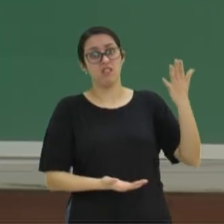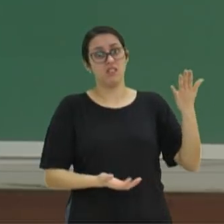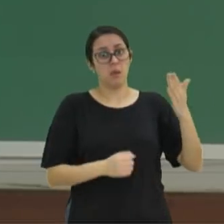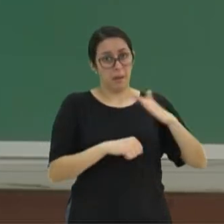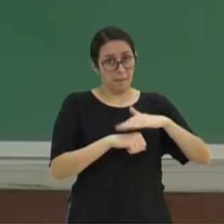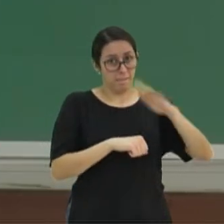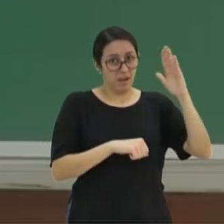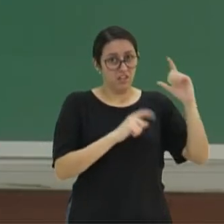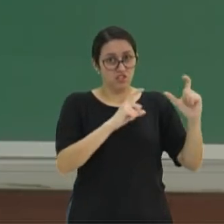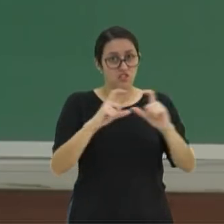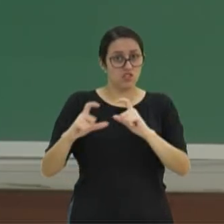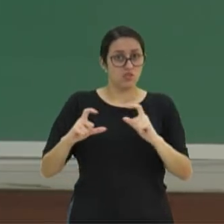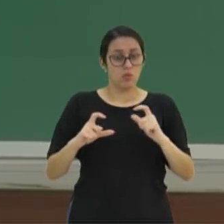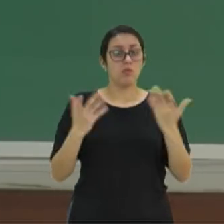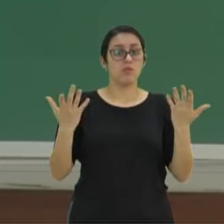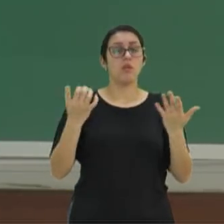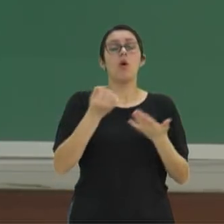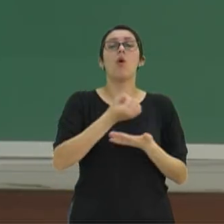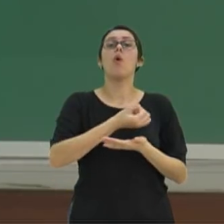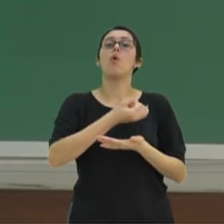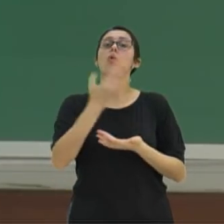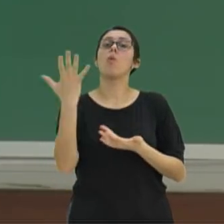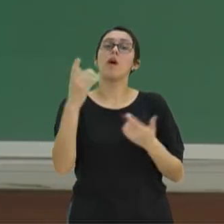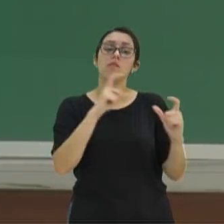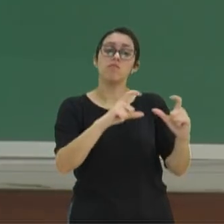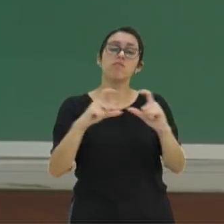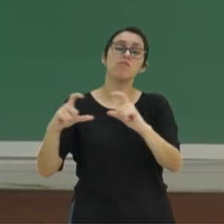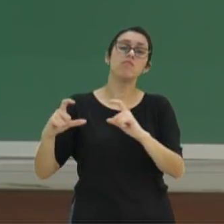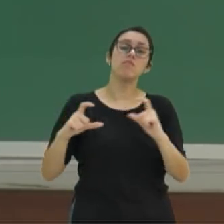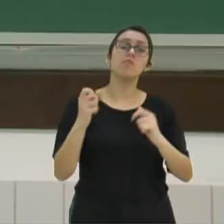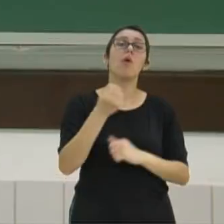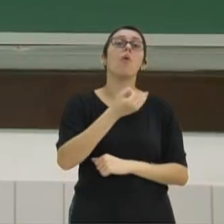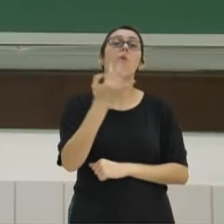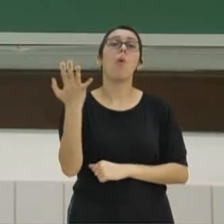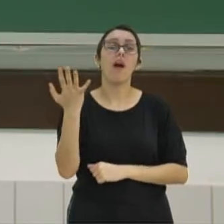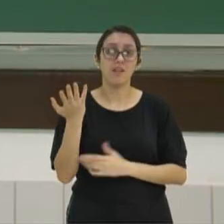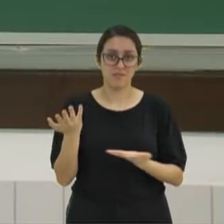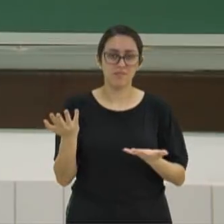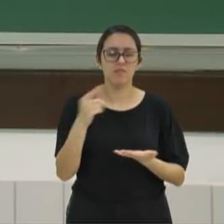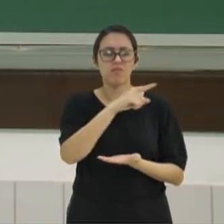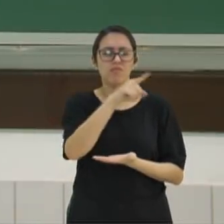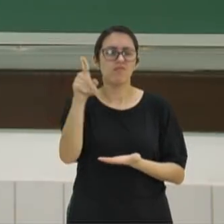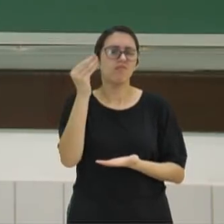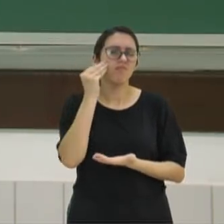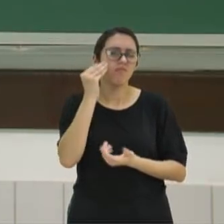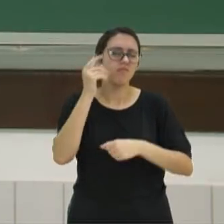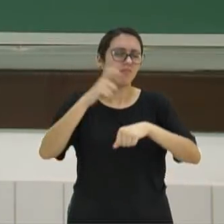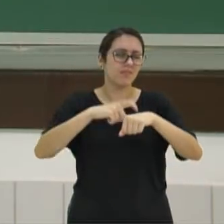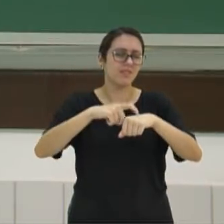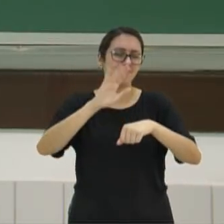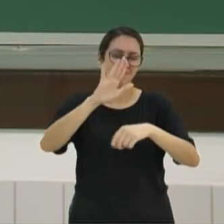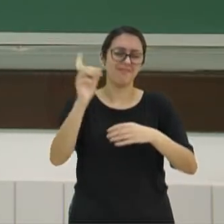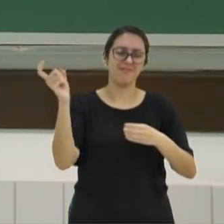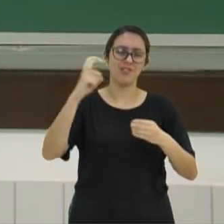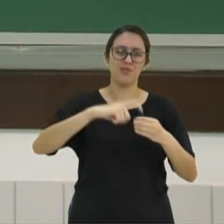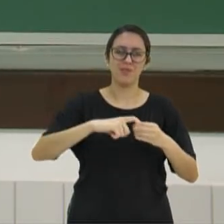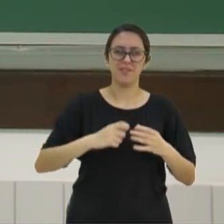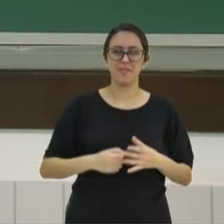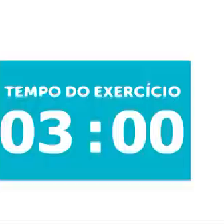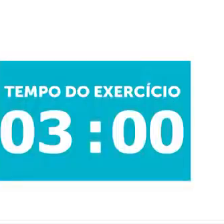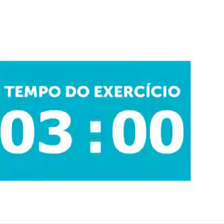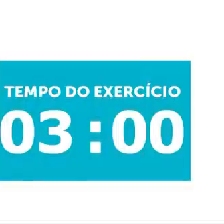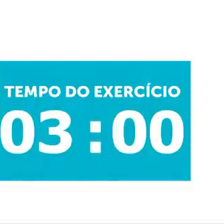vou descobrir quanto a mais. É essa a minha pergunta. Beleza? Então, eu vou dar um tempo para vocês resolverem e a gente já volta.